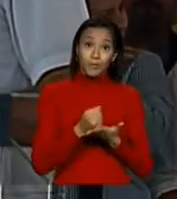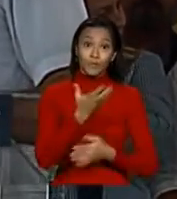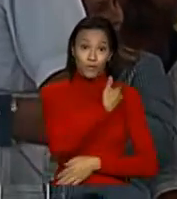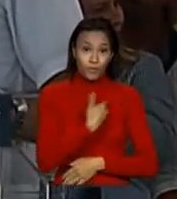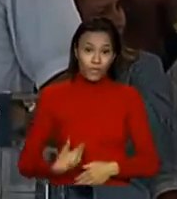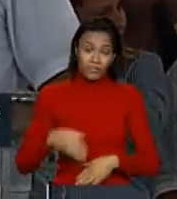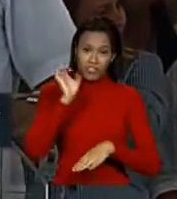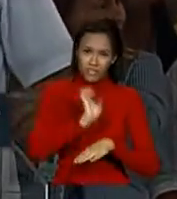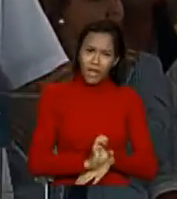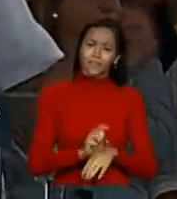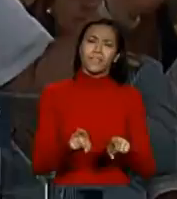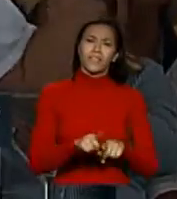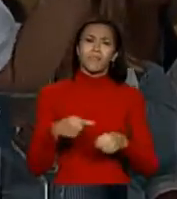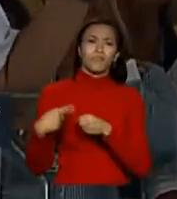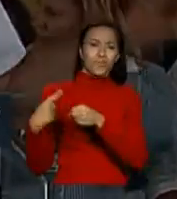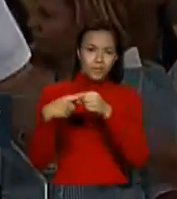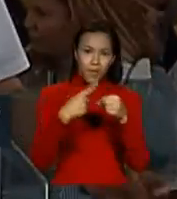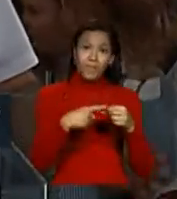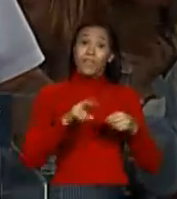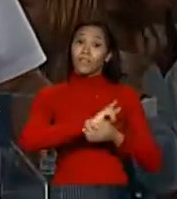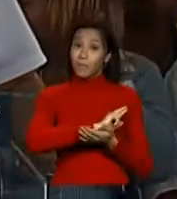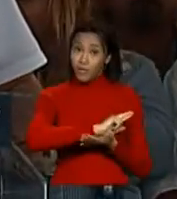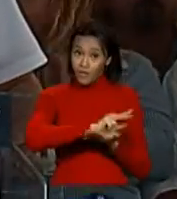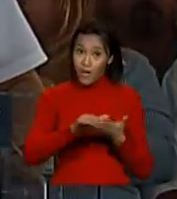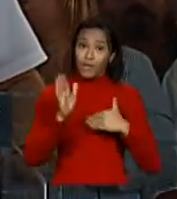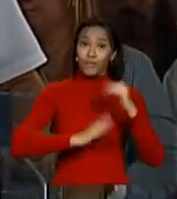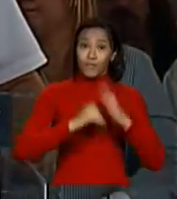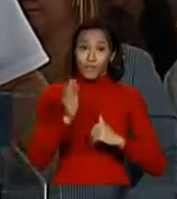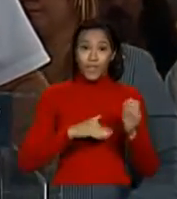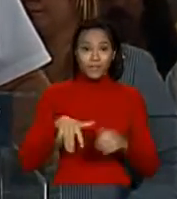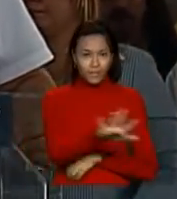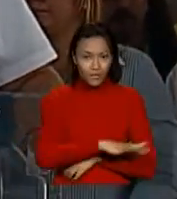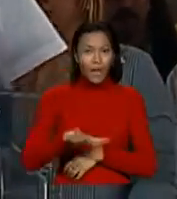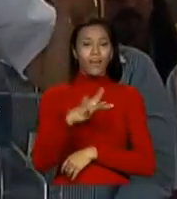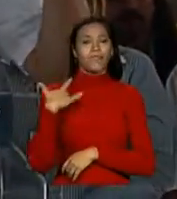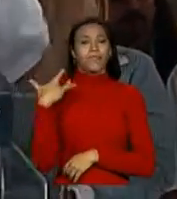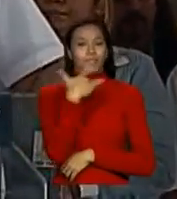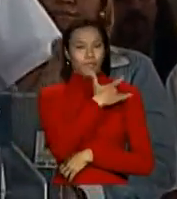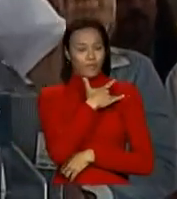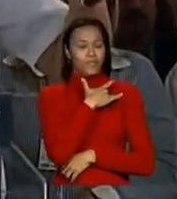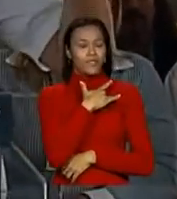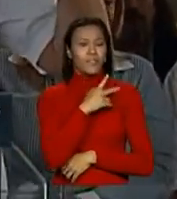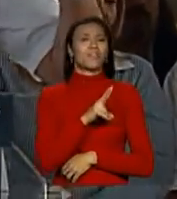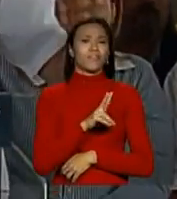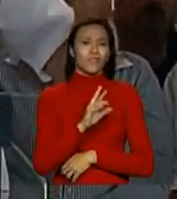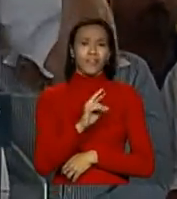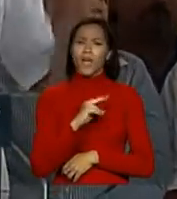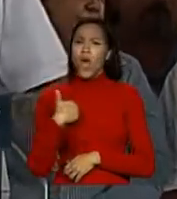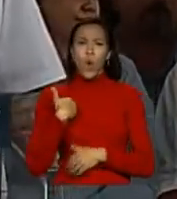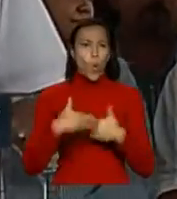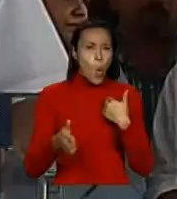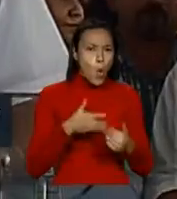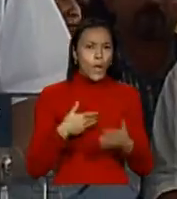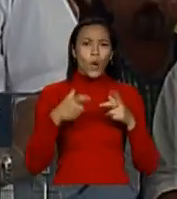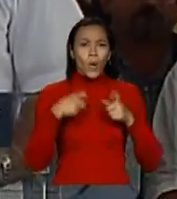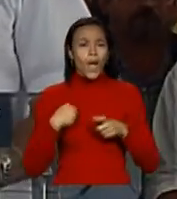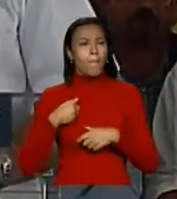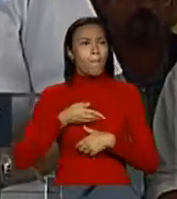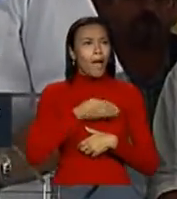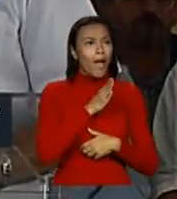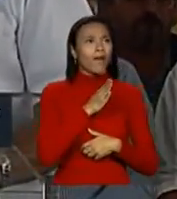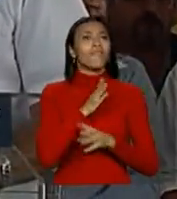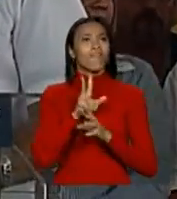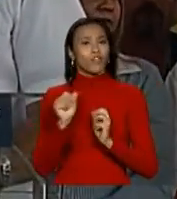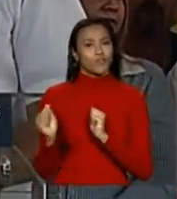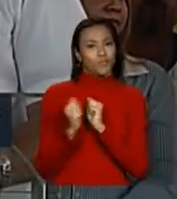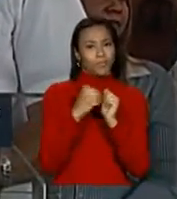governos municipais e com profissionais de saúde que vem aonde nós tivermos que ir para